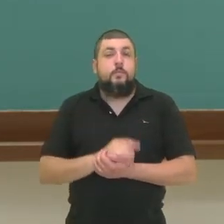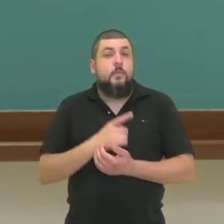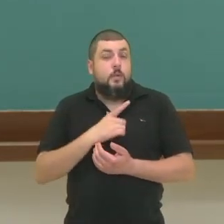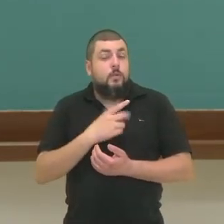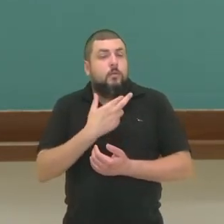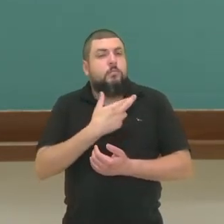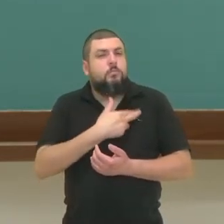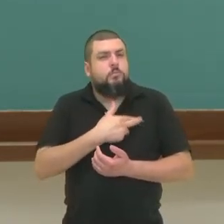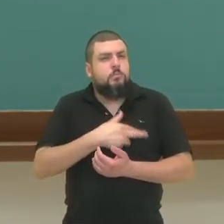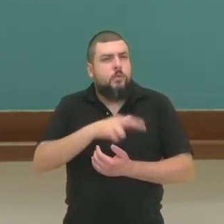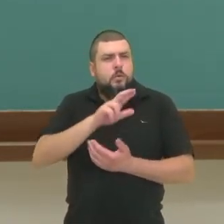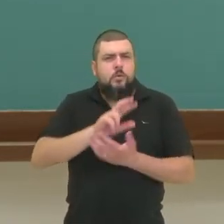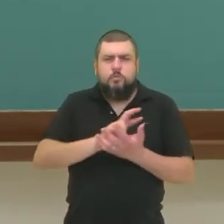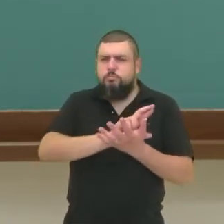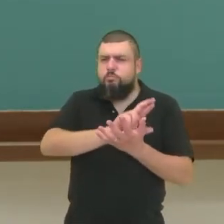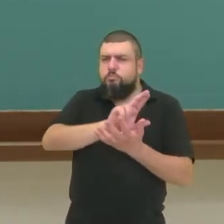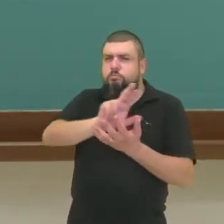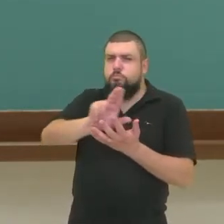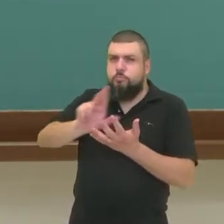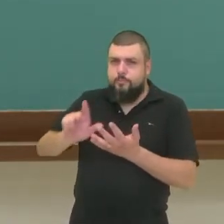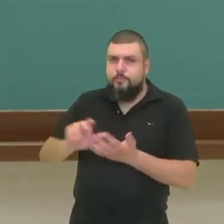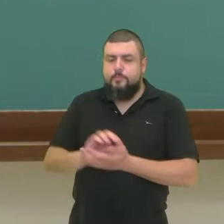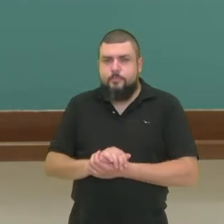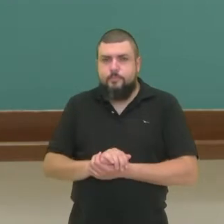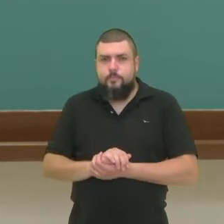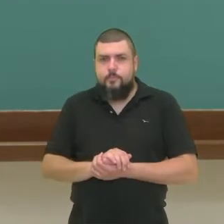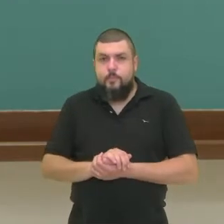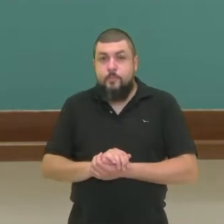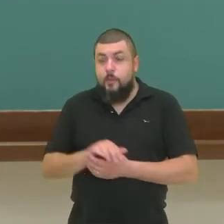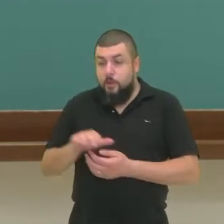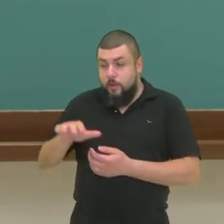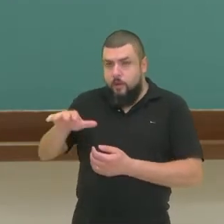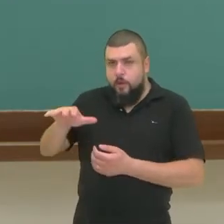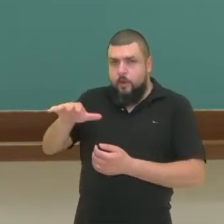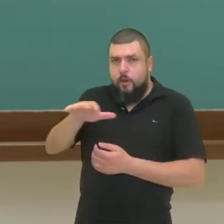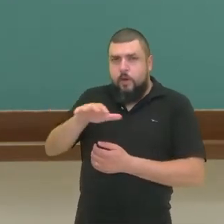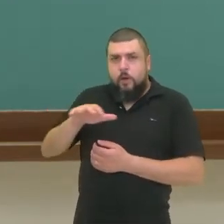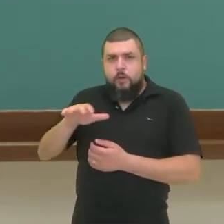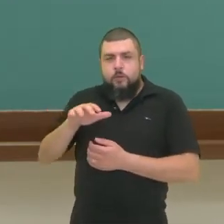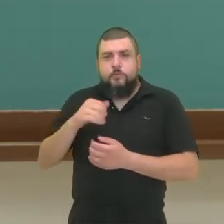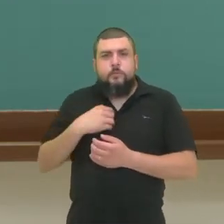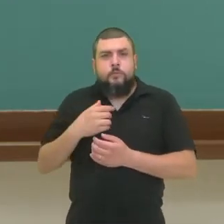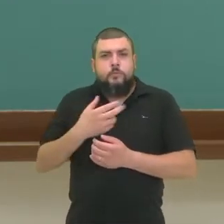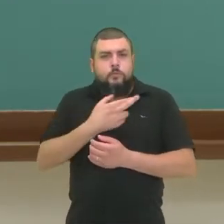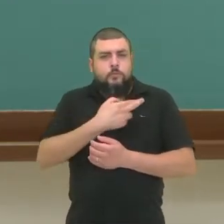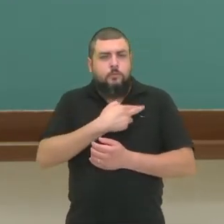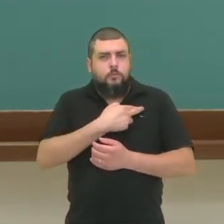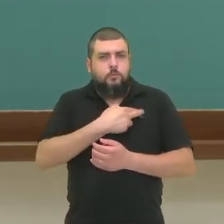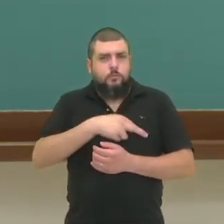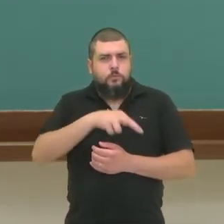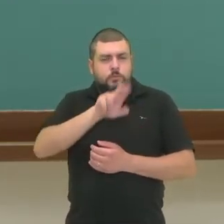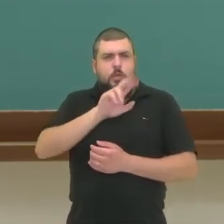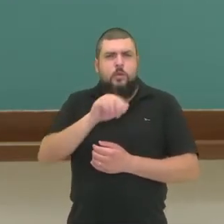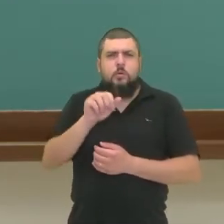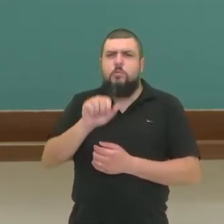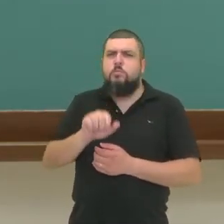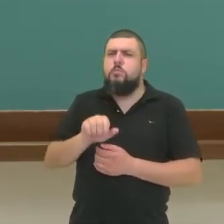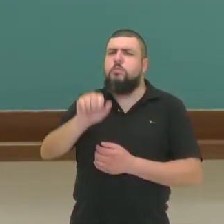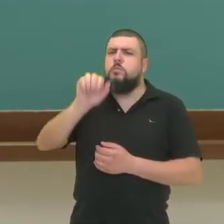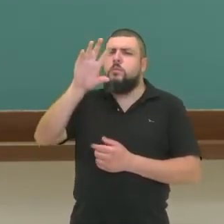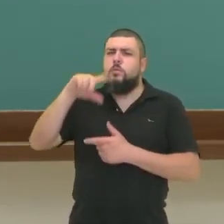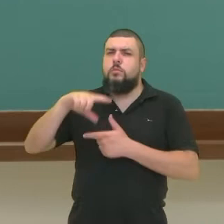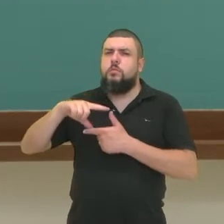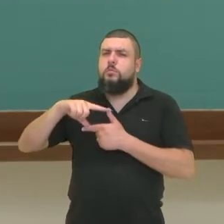religiões e etnias diferentes. Dentro das religiões mais